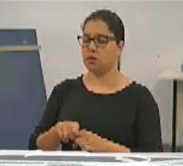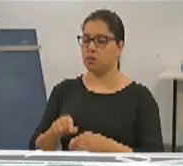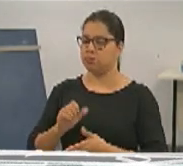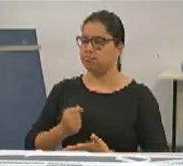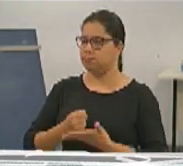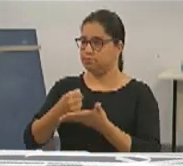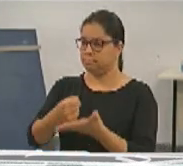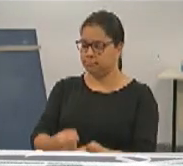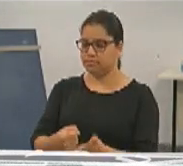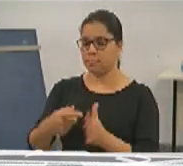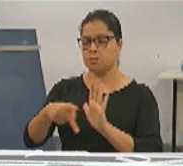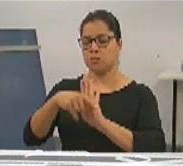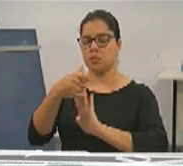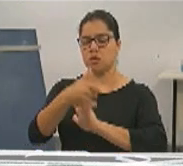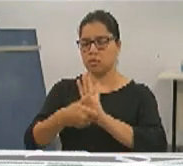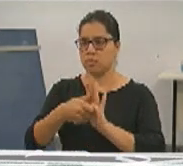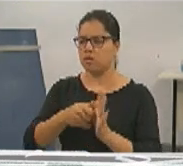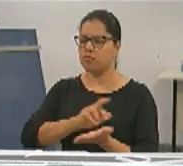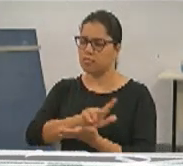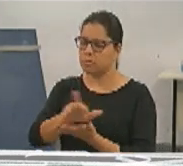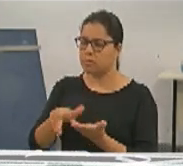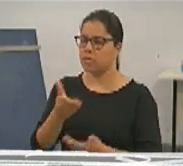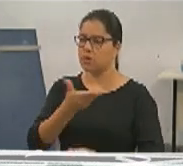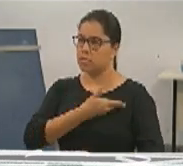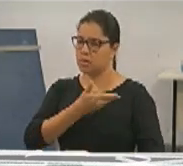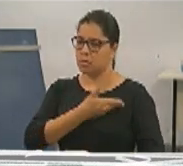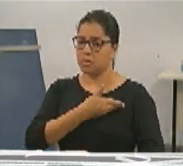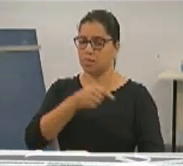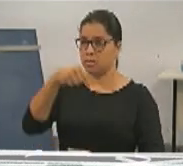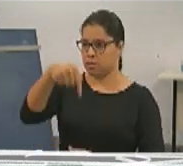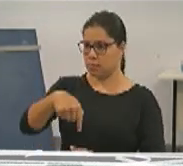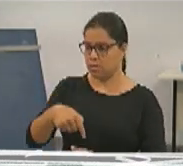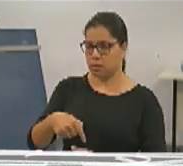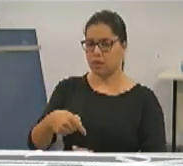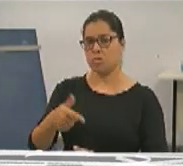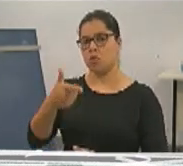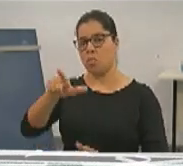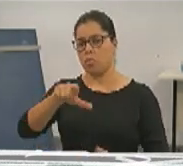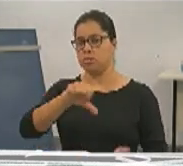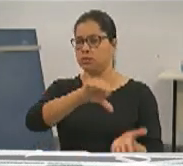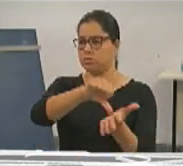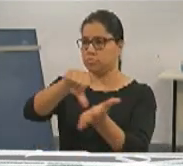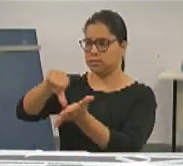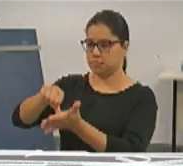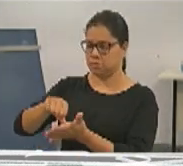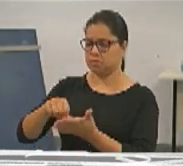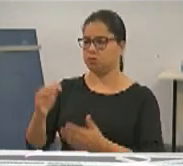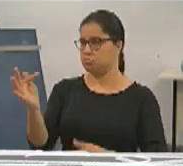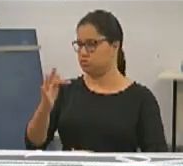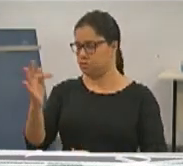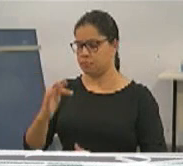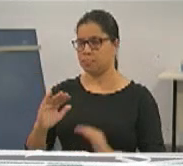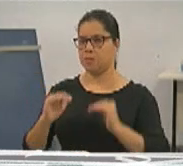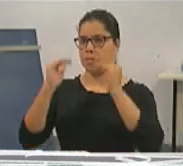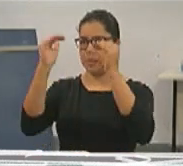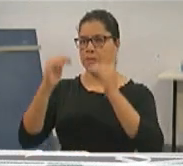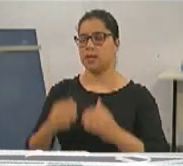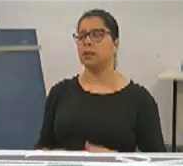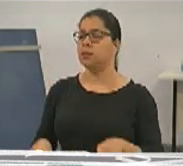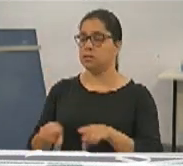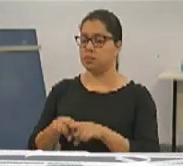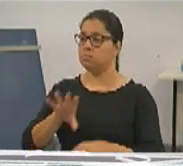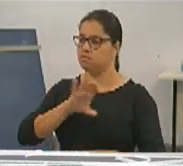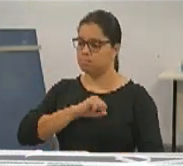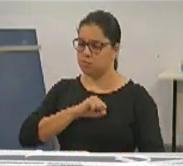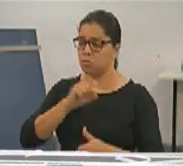de projetos de outros colegas da minha faculdade e de outras unidades acadêmicas. Atuo mais na área da extensão